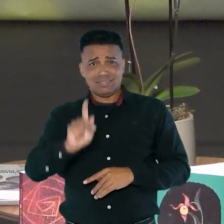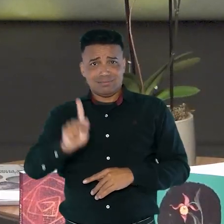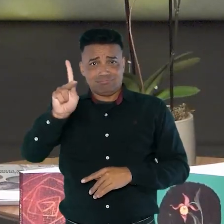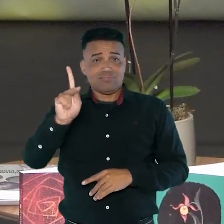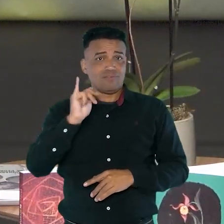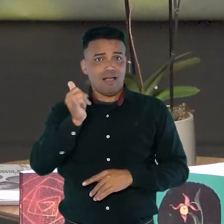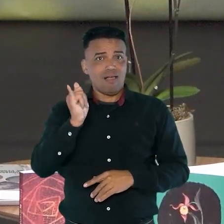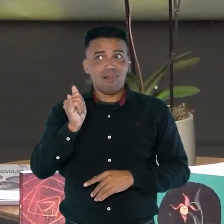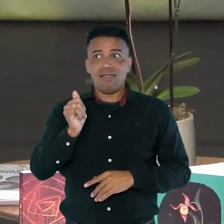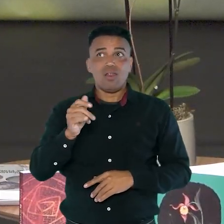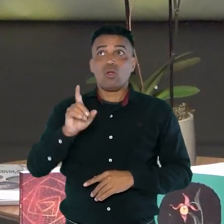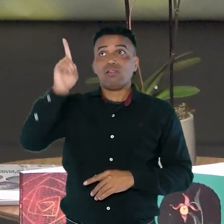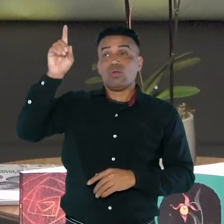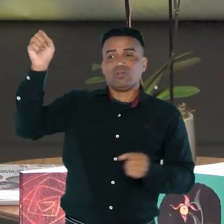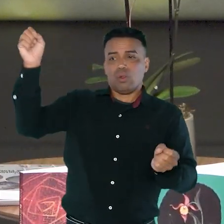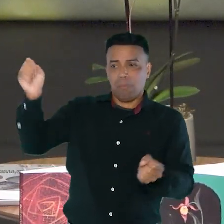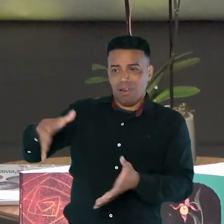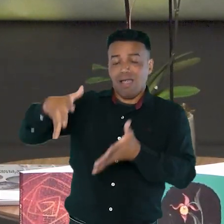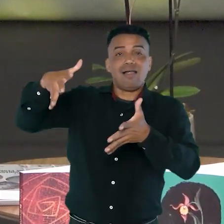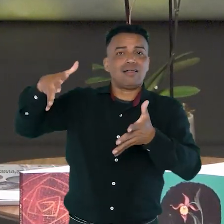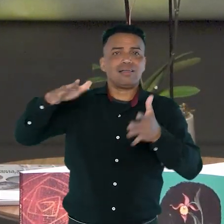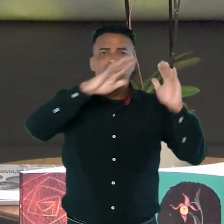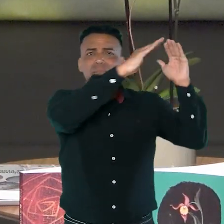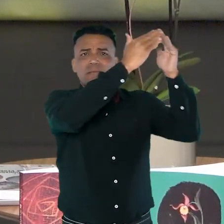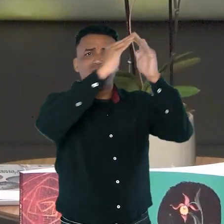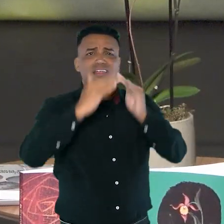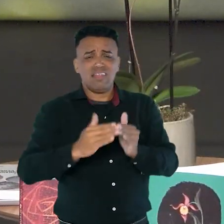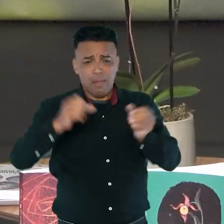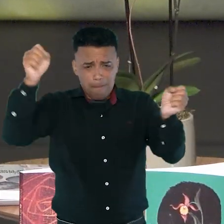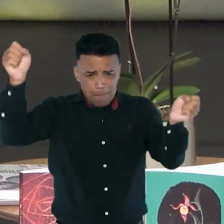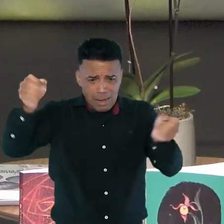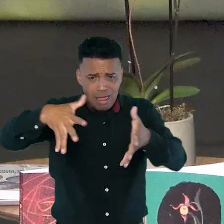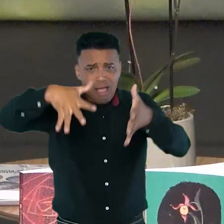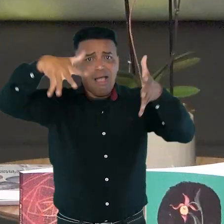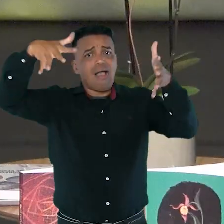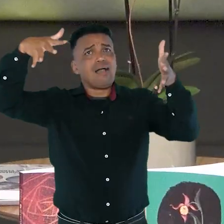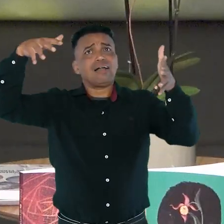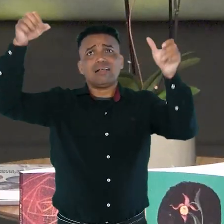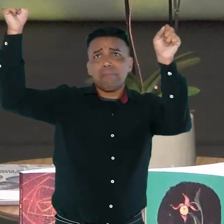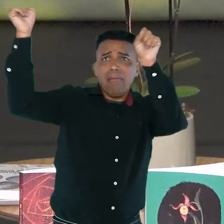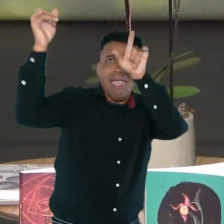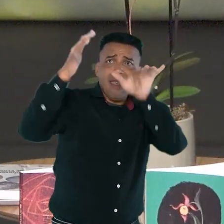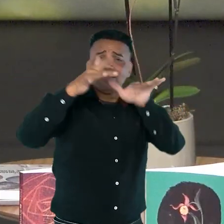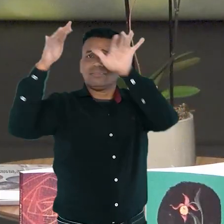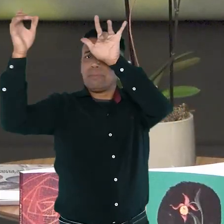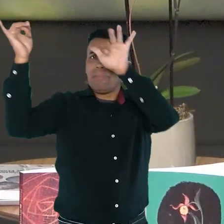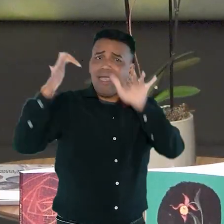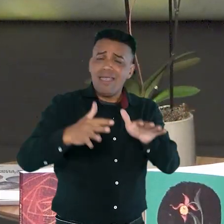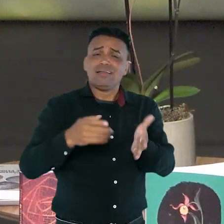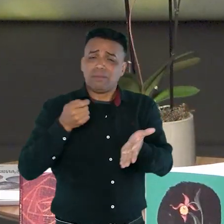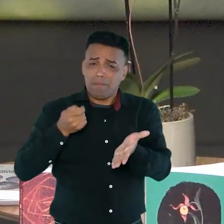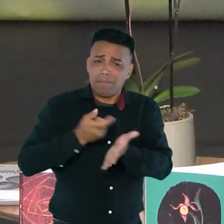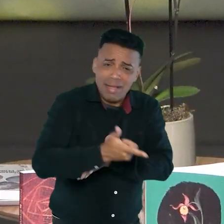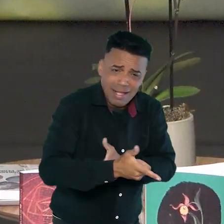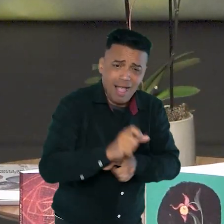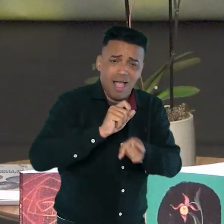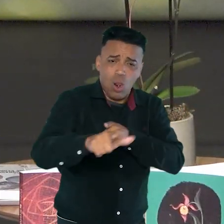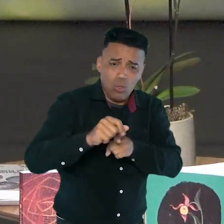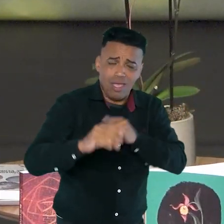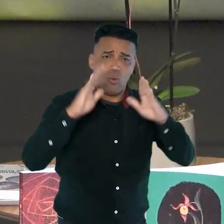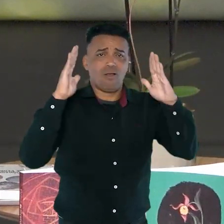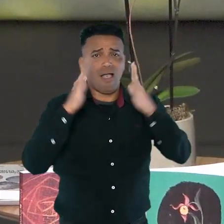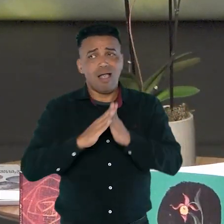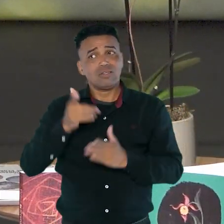vivo a periferia querendo um milagre de todo dia, um milagre do cotidiano, um milagre de pagar o aluguel, um milagre de